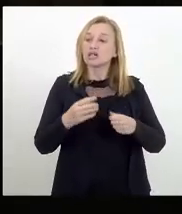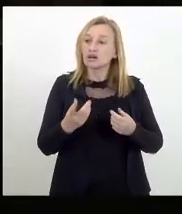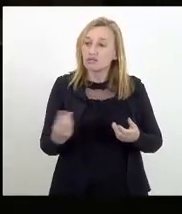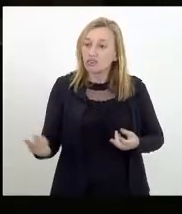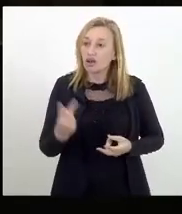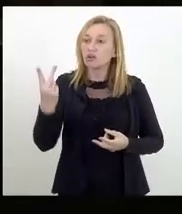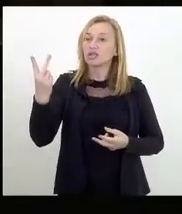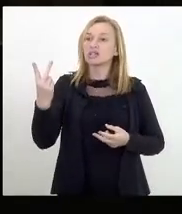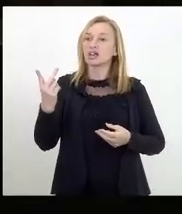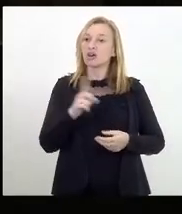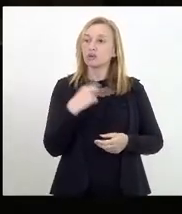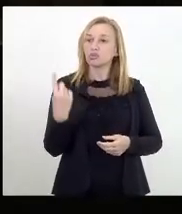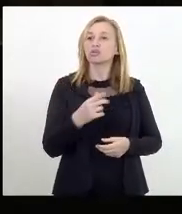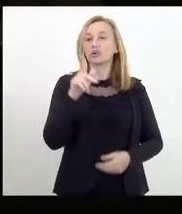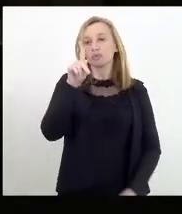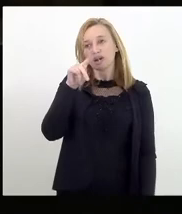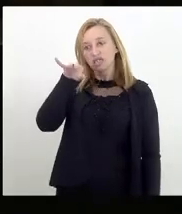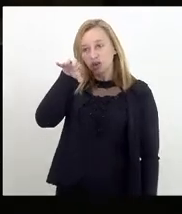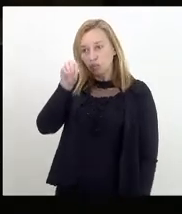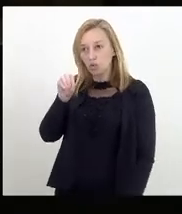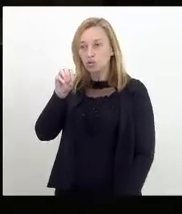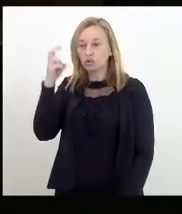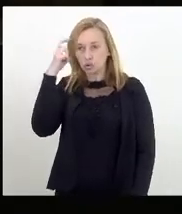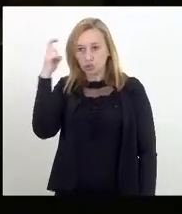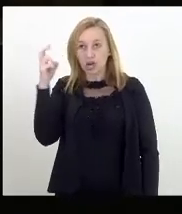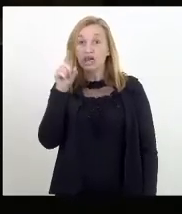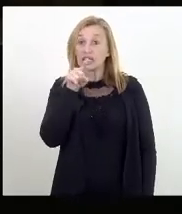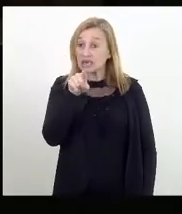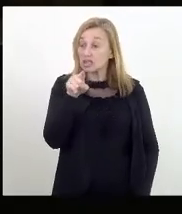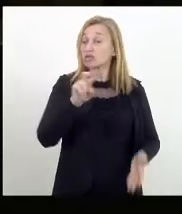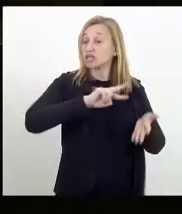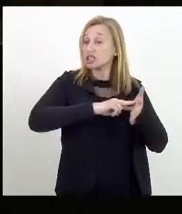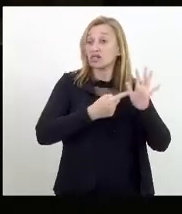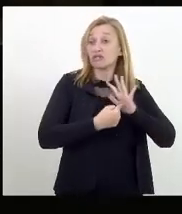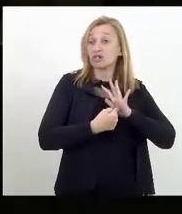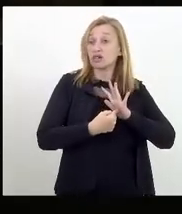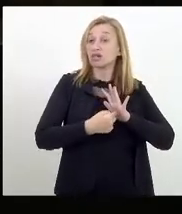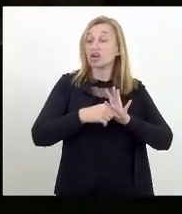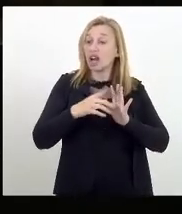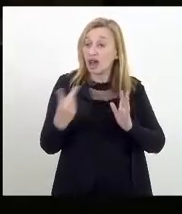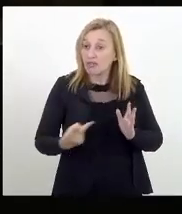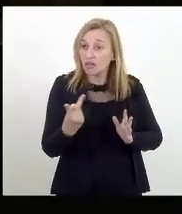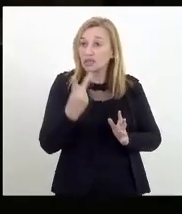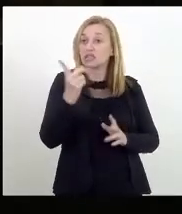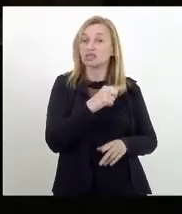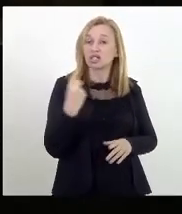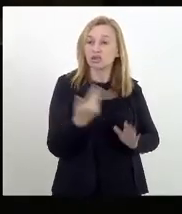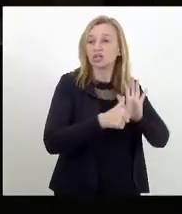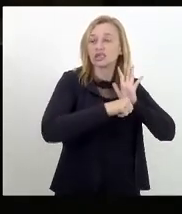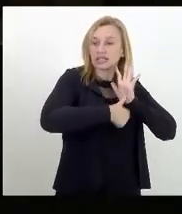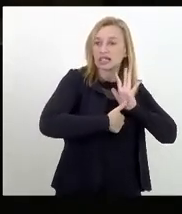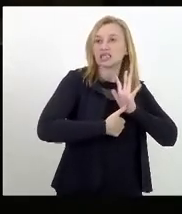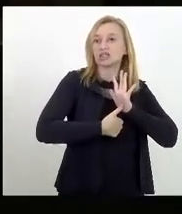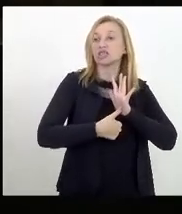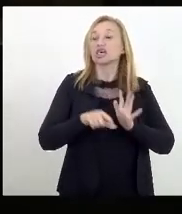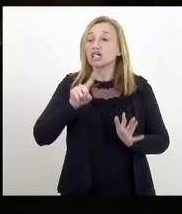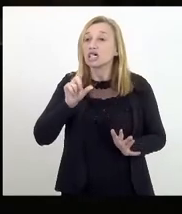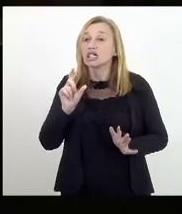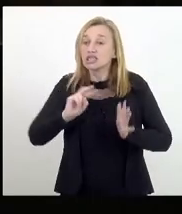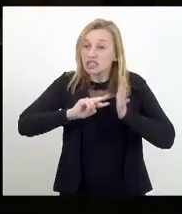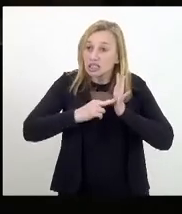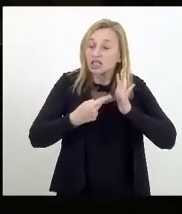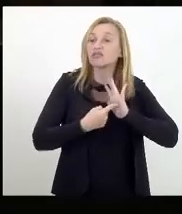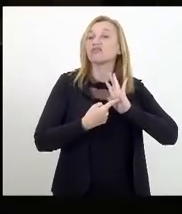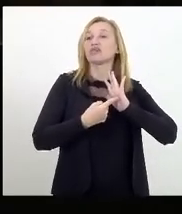do nosso patrimônio cultural isso daí significa a preservação da nossa identidade isso